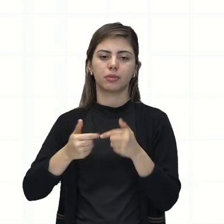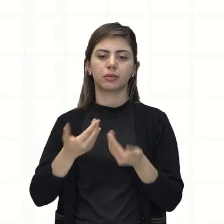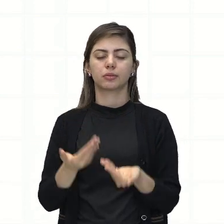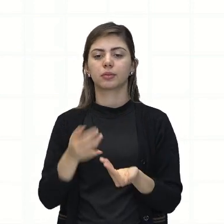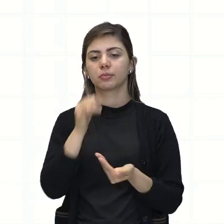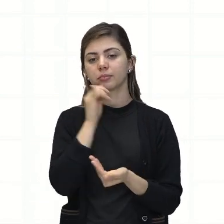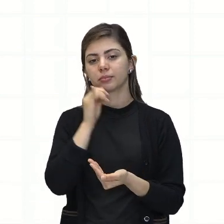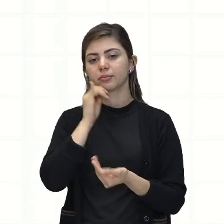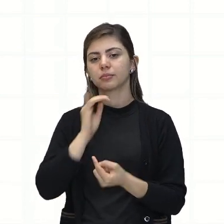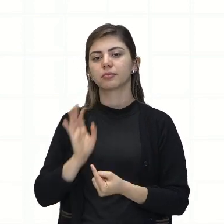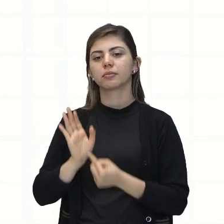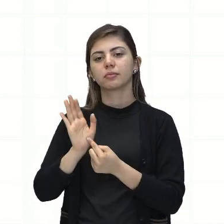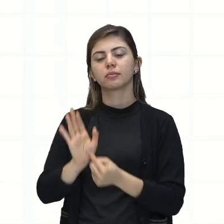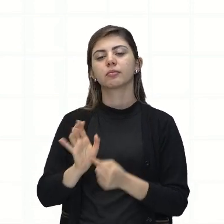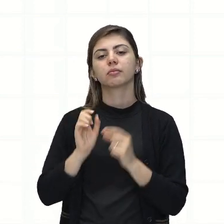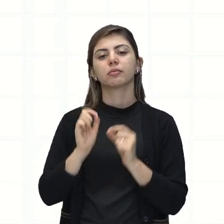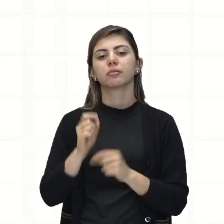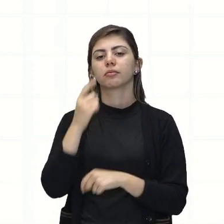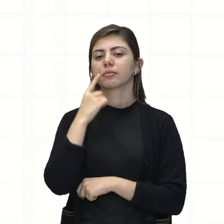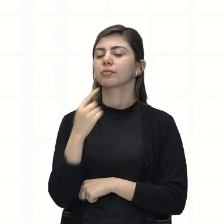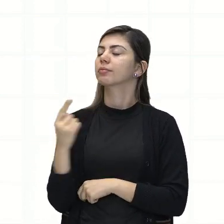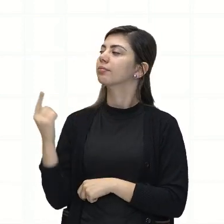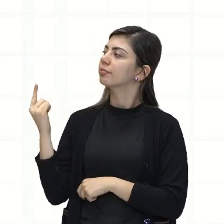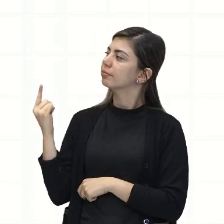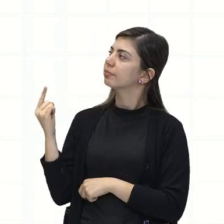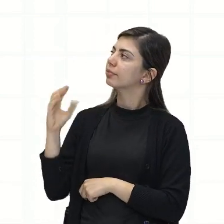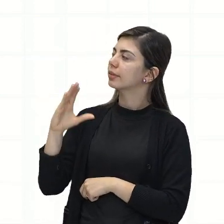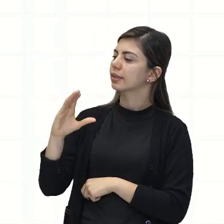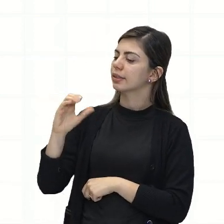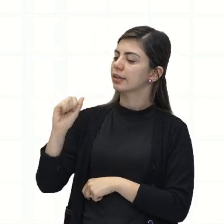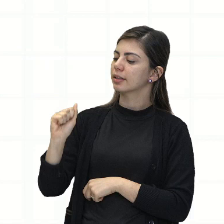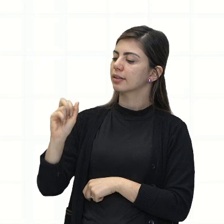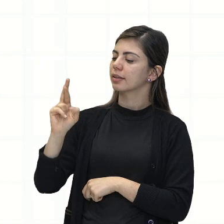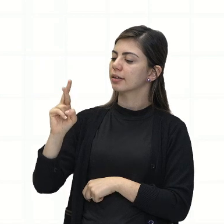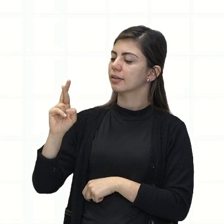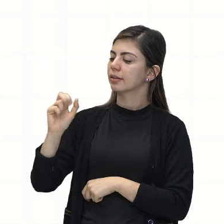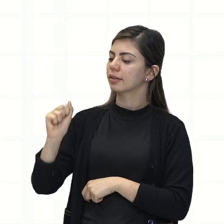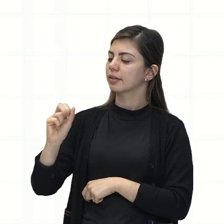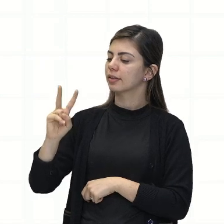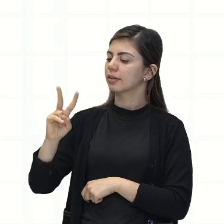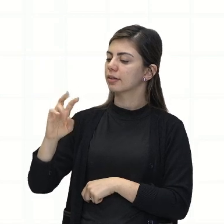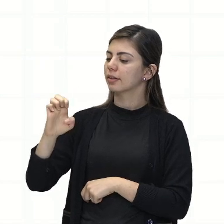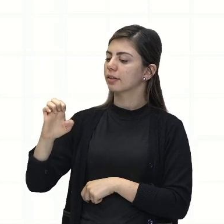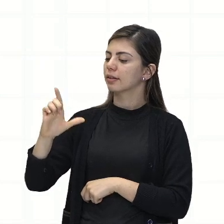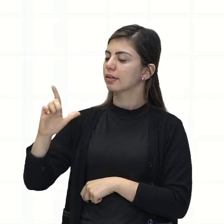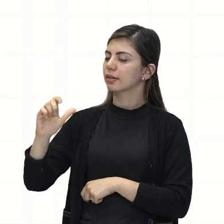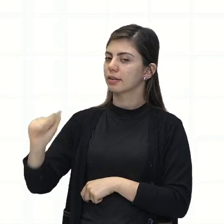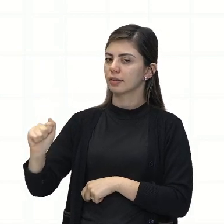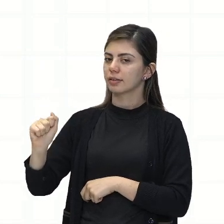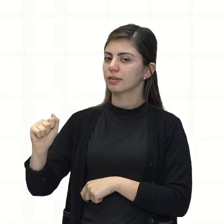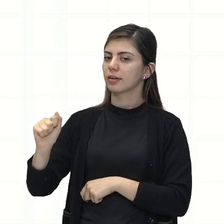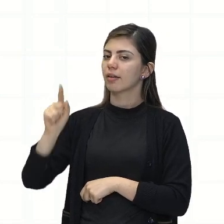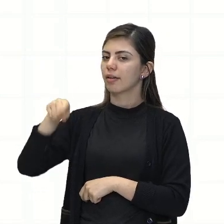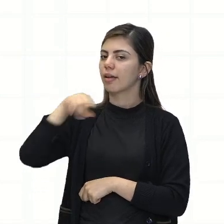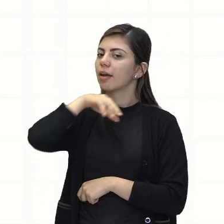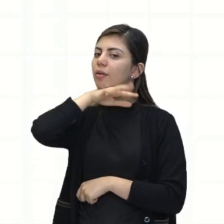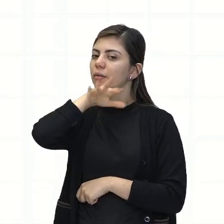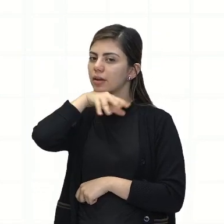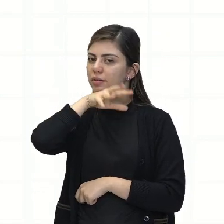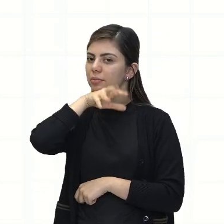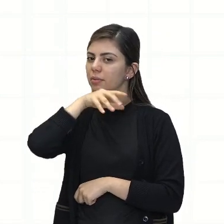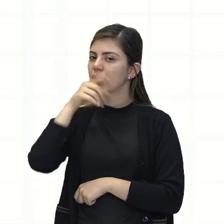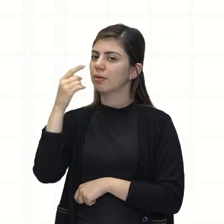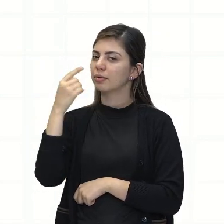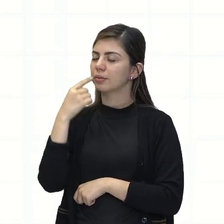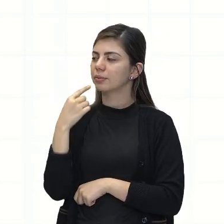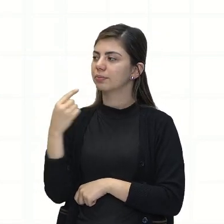de colônia é a caravela portuguesa, né? Nós temos aí esse animal